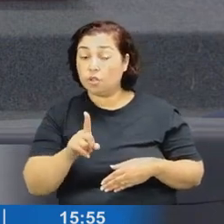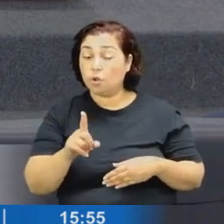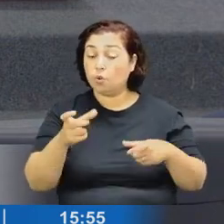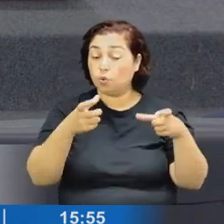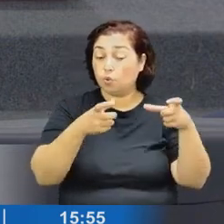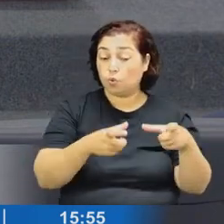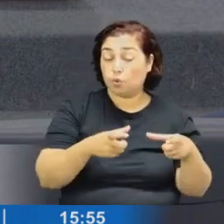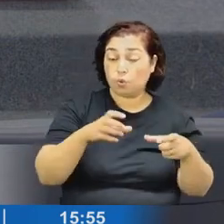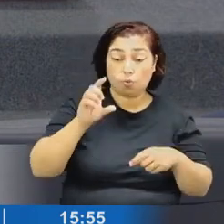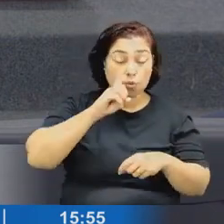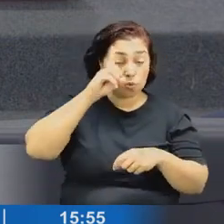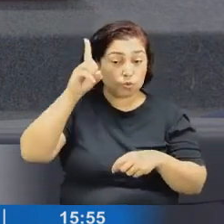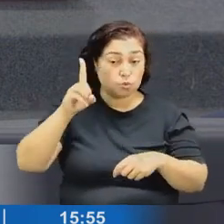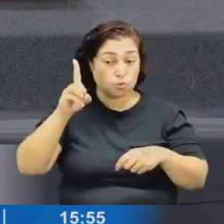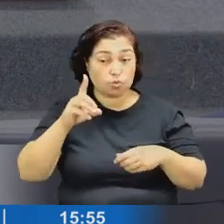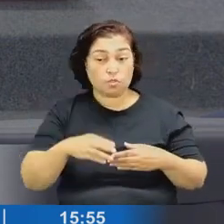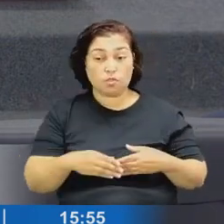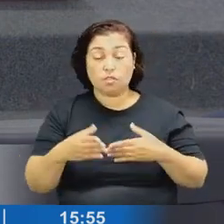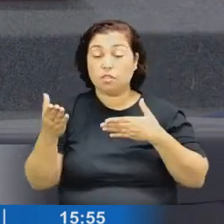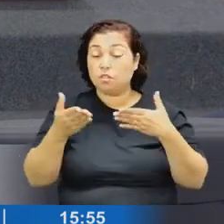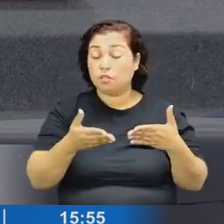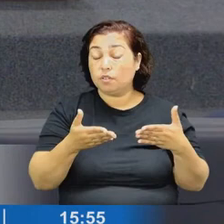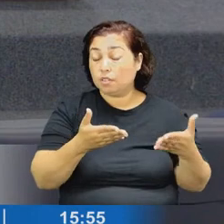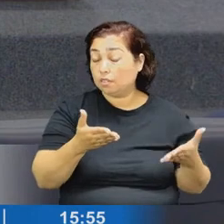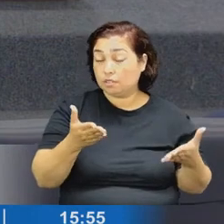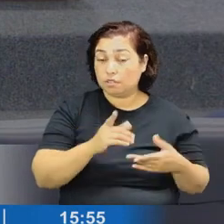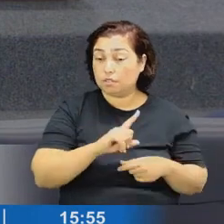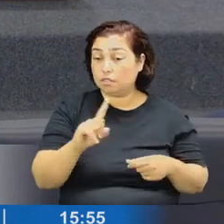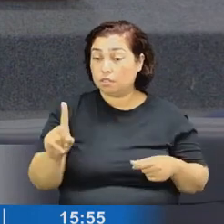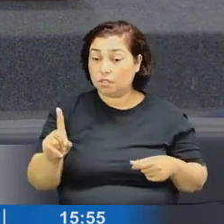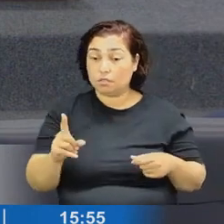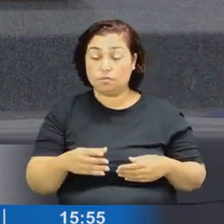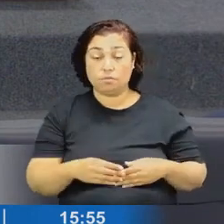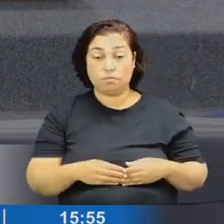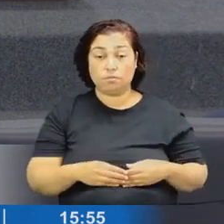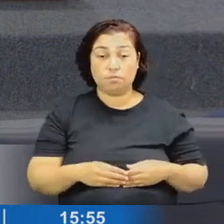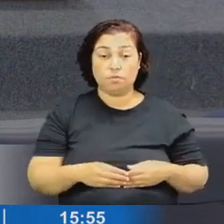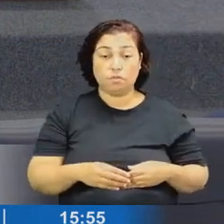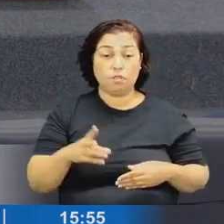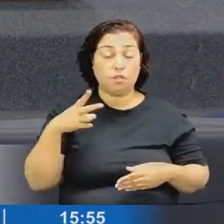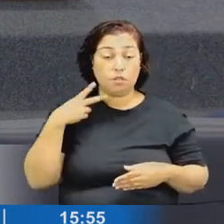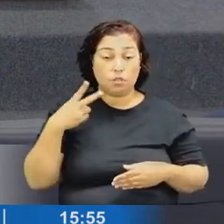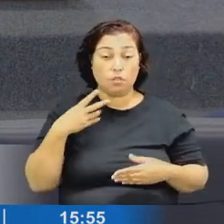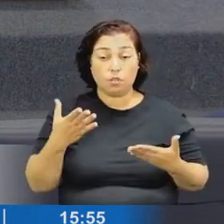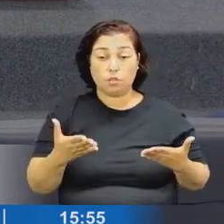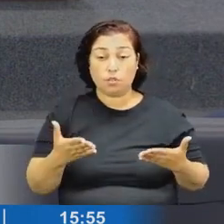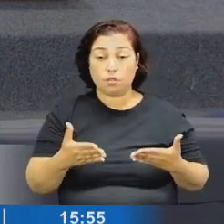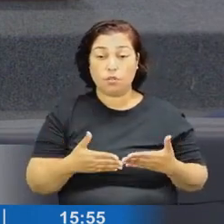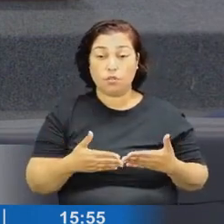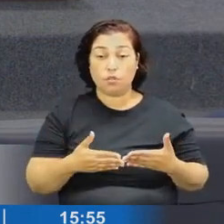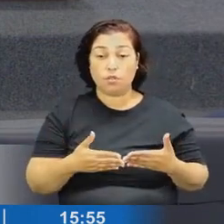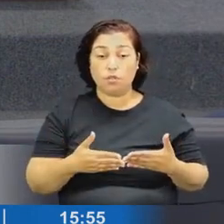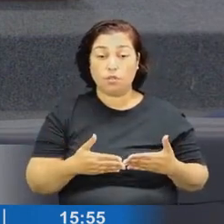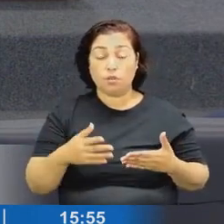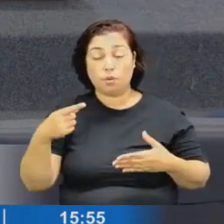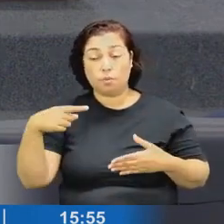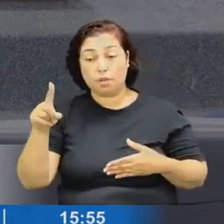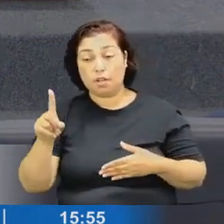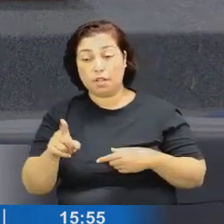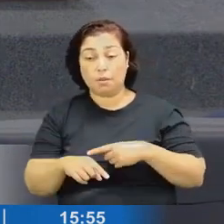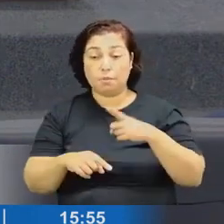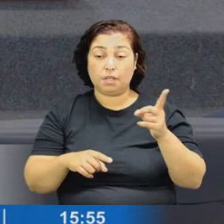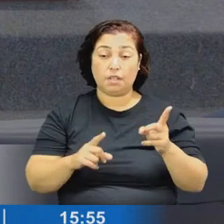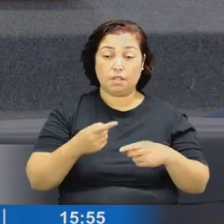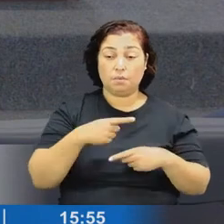dia não é assim vem aqui pelo amor de Deus que vai chegar lá vai para lá é o vereador que fica sendo chutado para lá e para cá pô